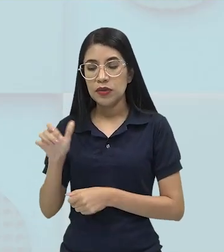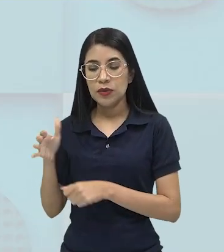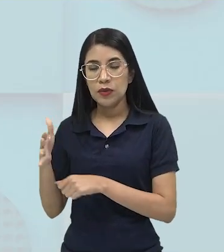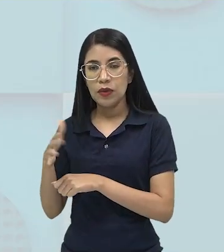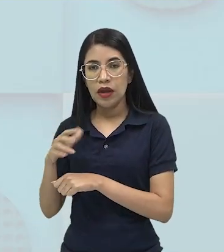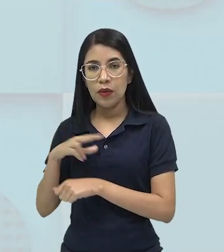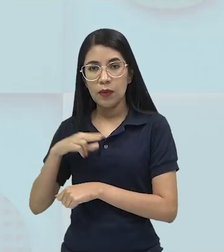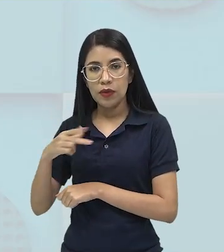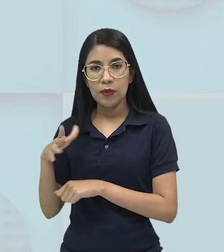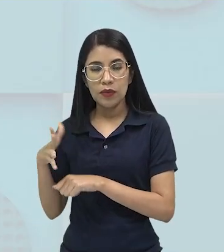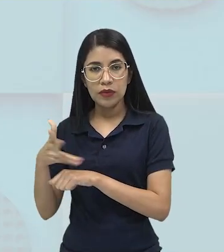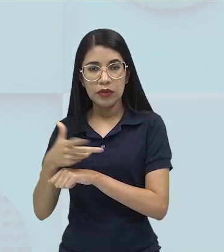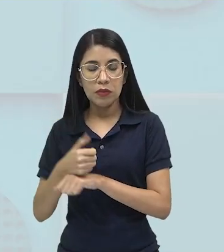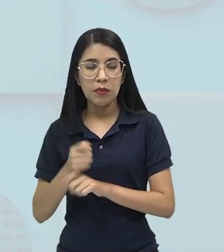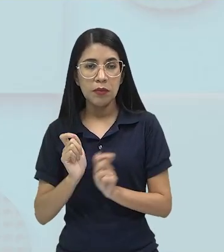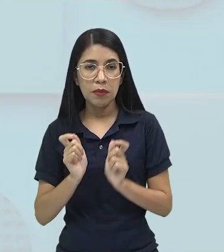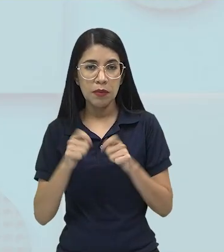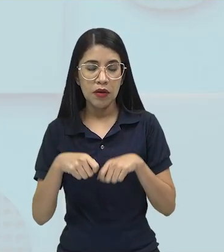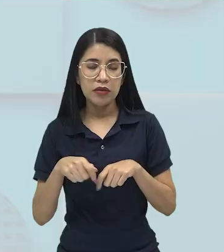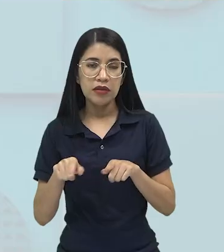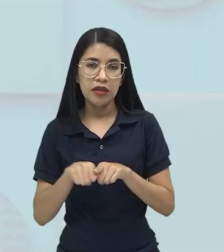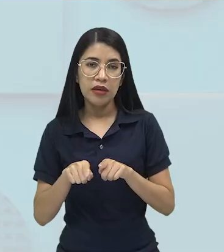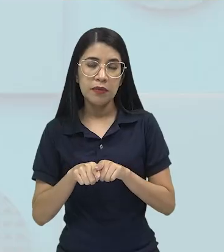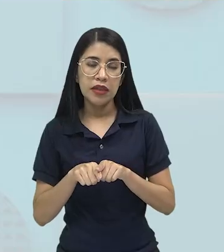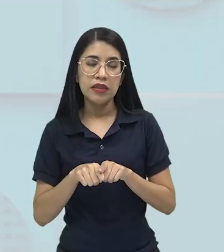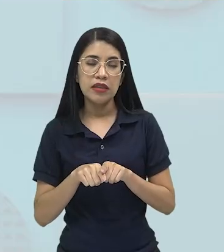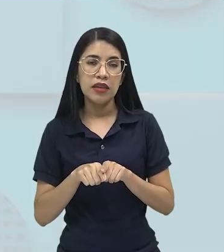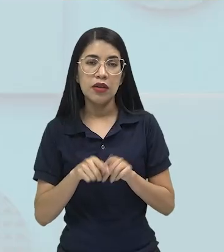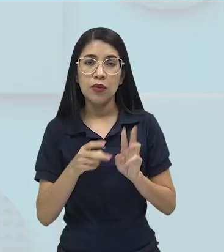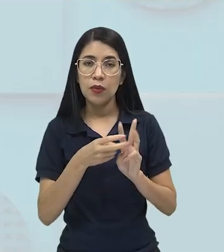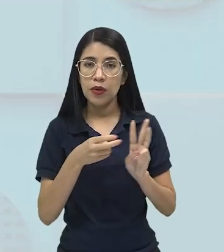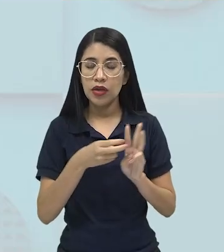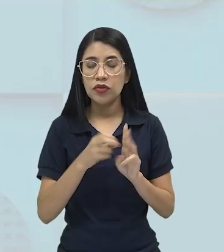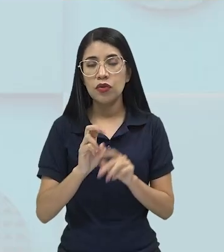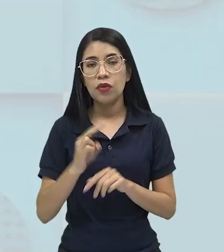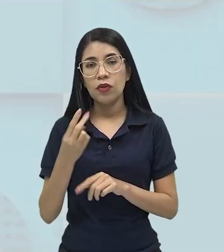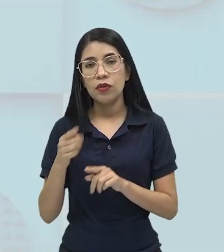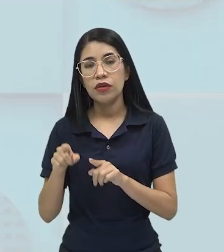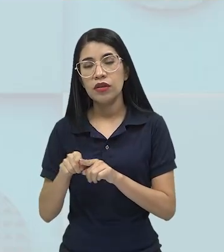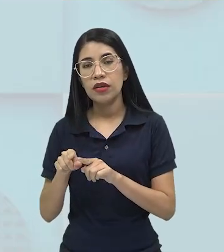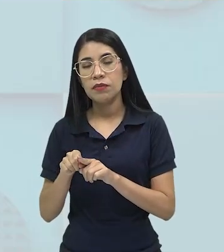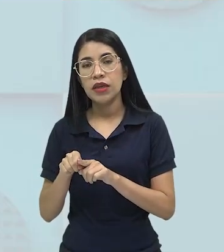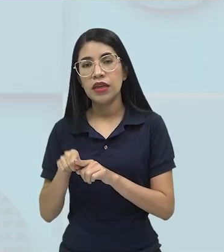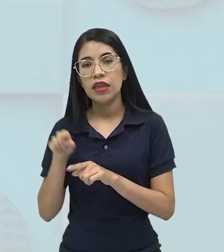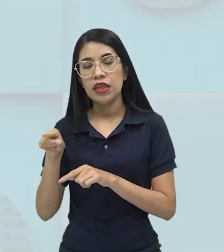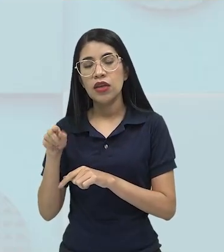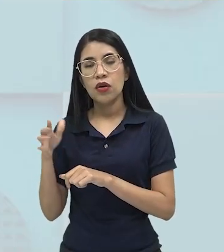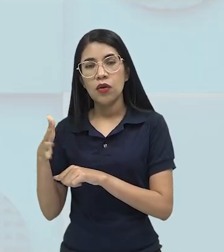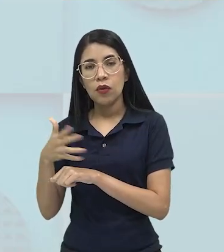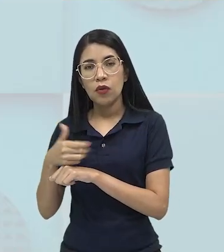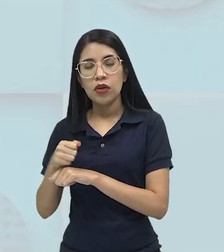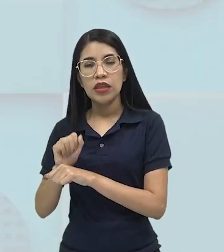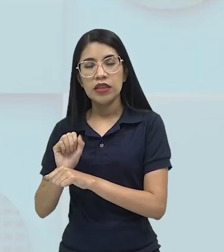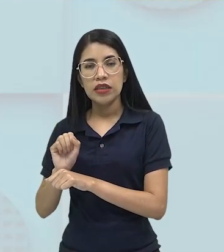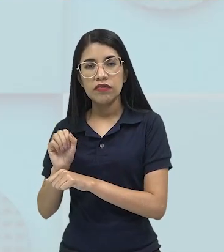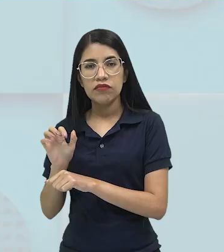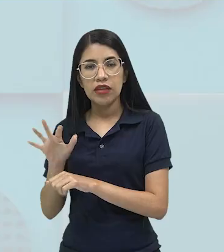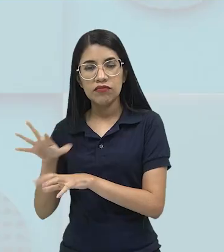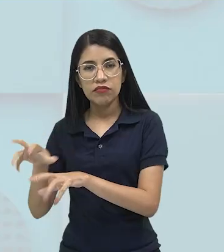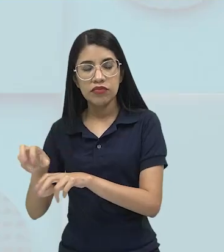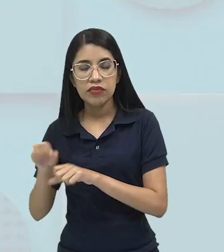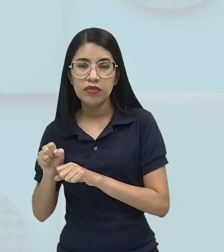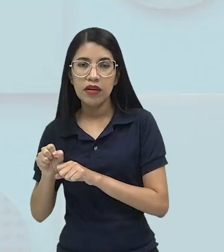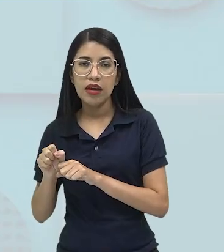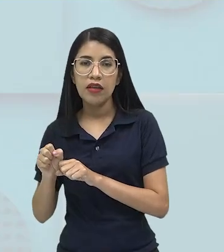poderia ser o índio, né? E o colonizado poderia ser o português, né? Sendo que o que aconteceu na